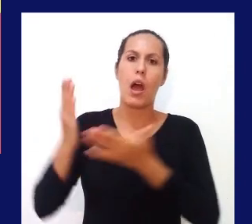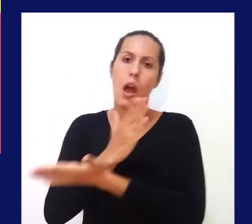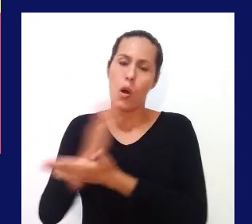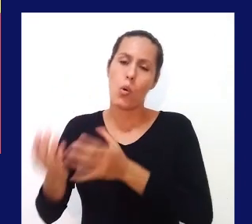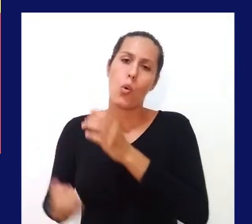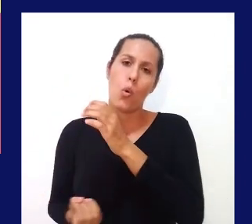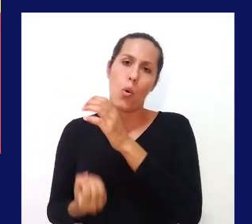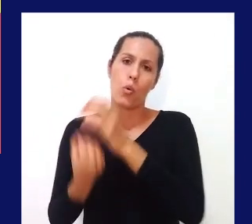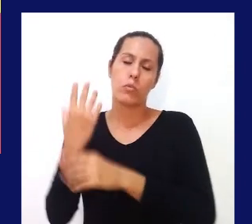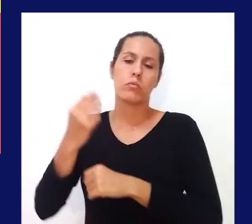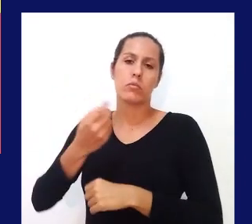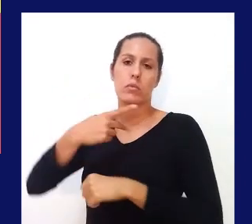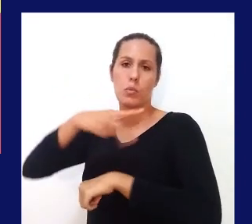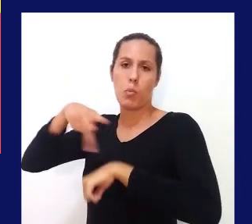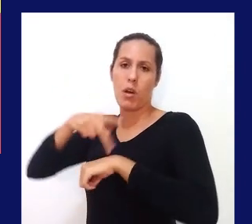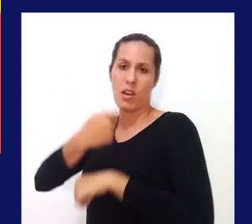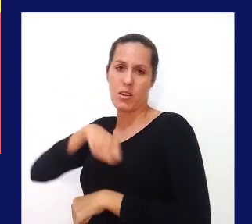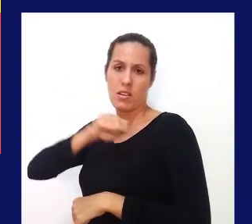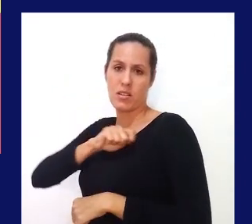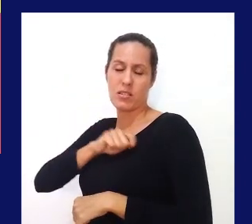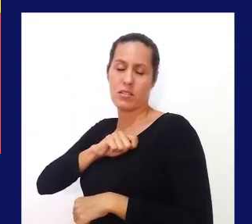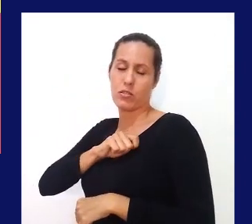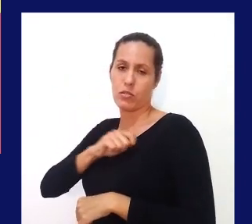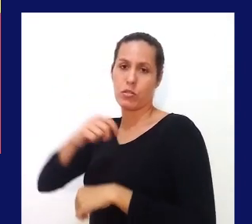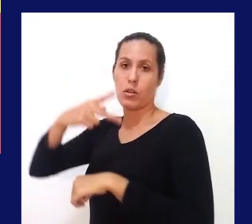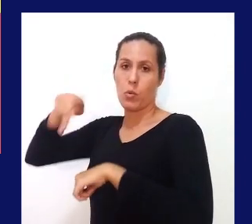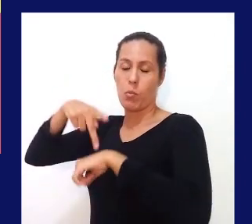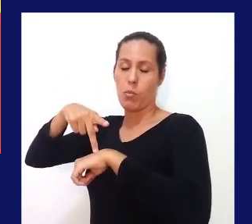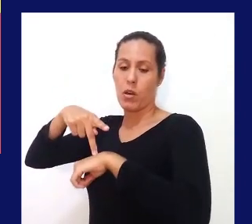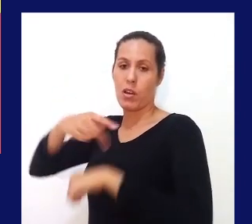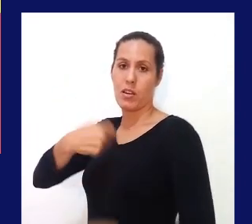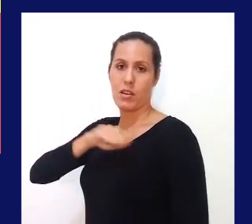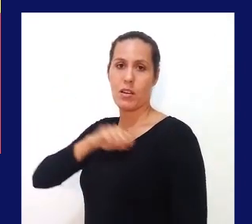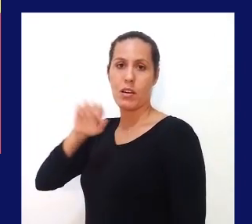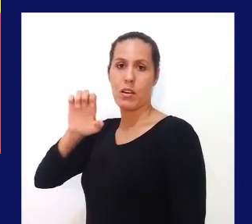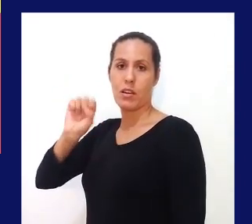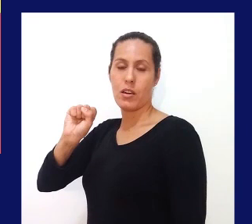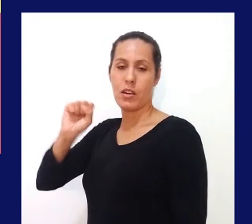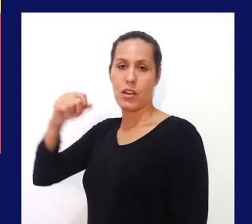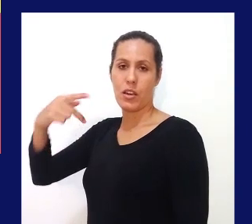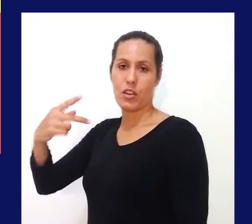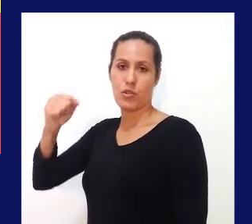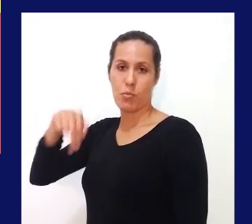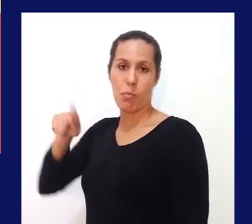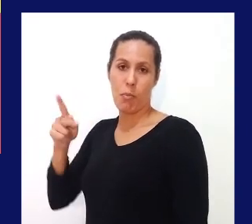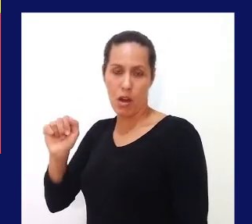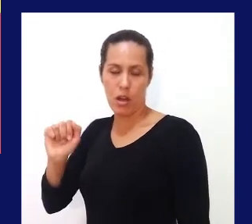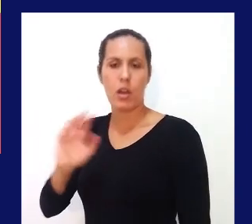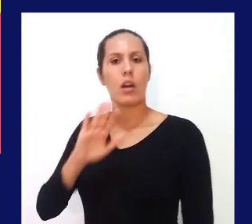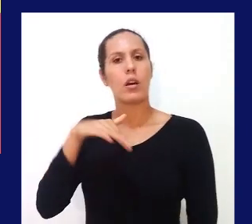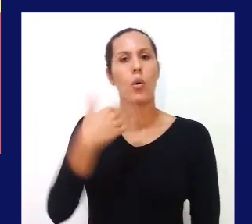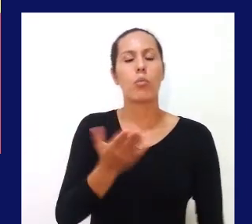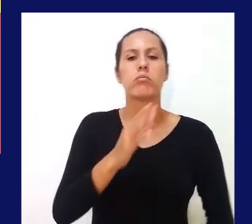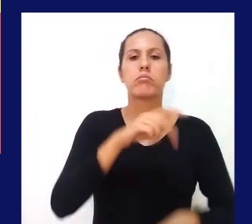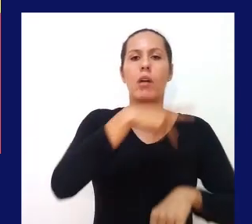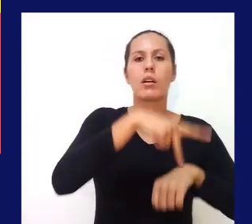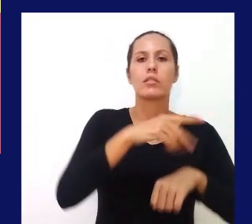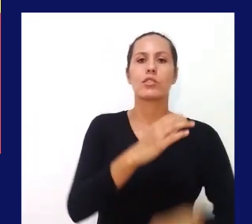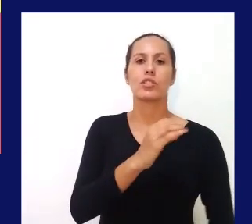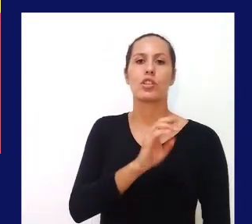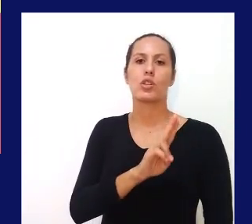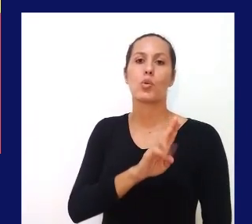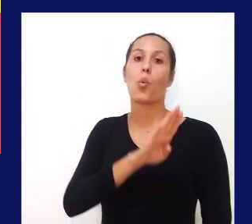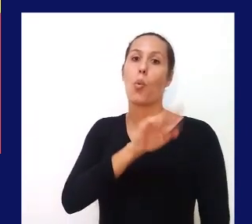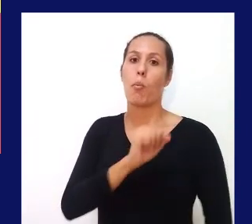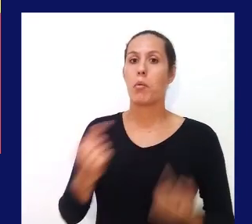dizem que foi originada na Espanha e outros em Cuba, mas também com grande vigor em Porto Rico, República